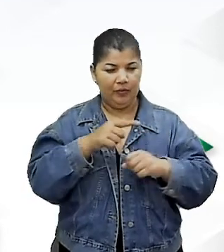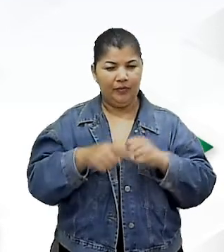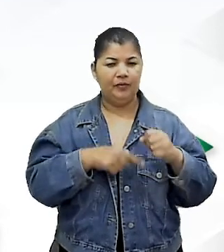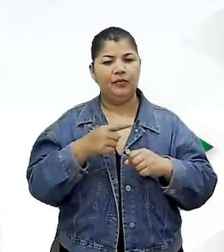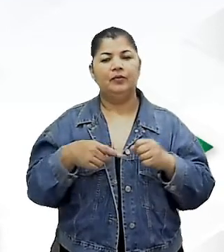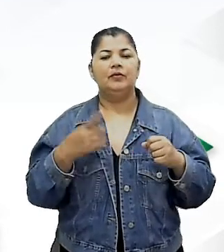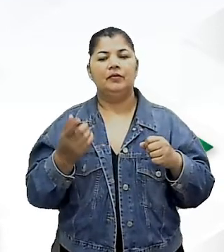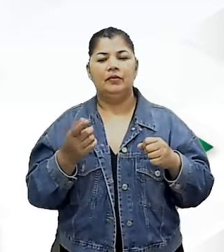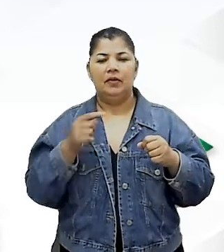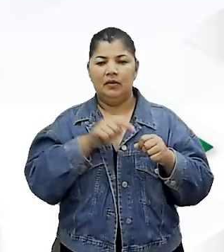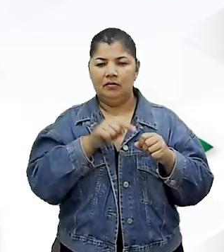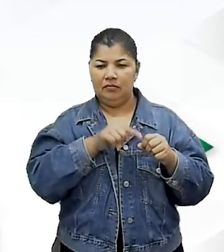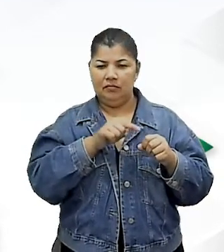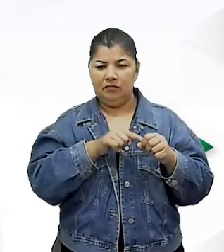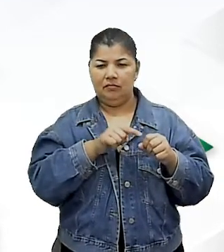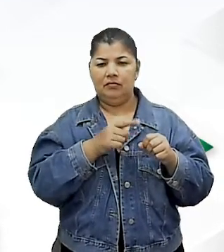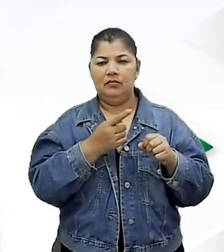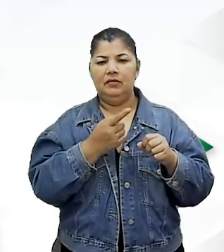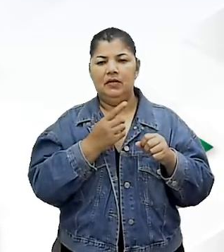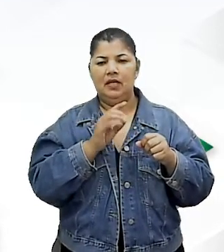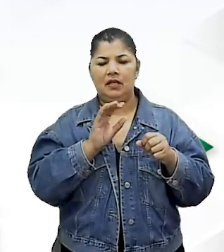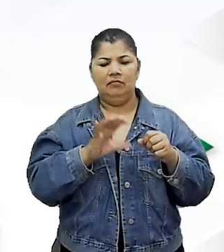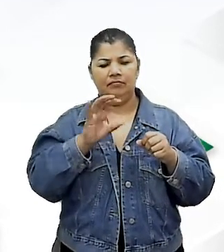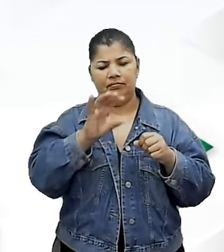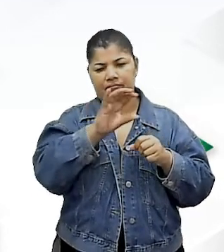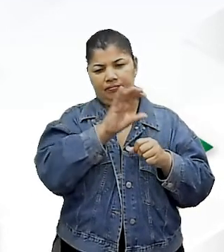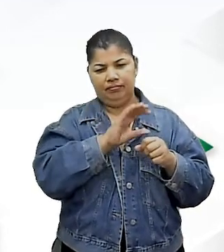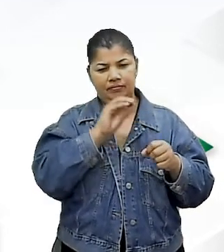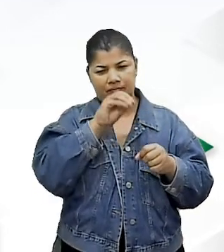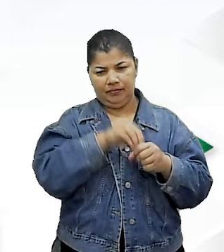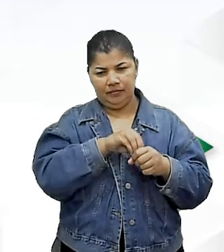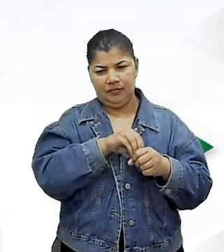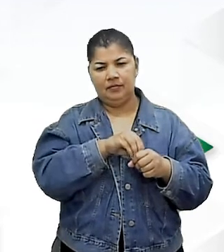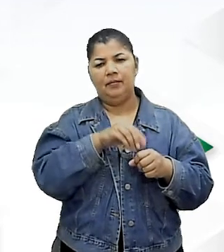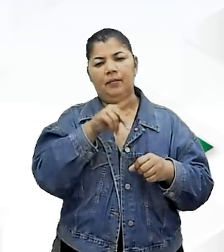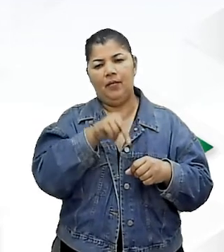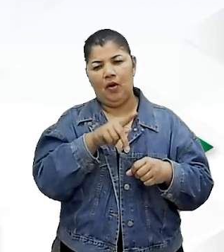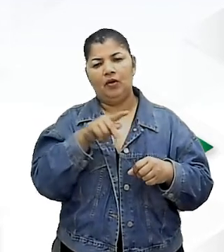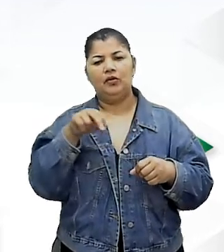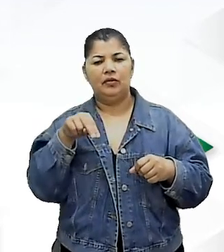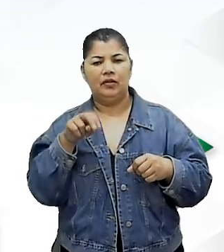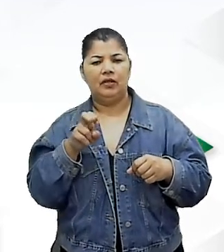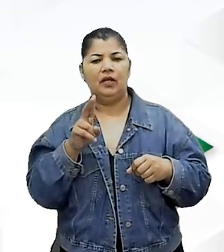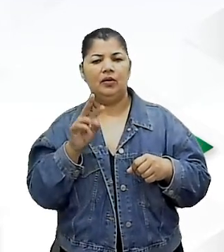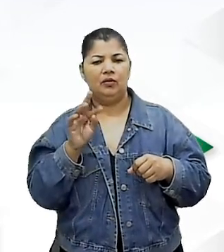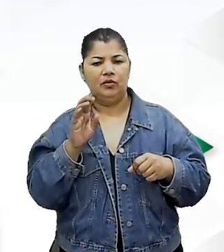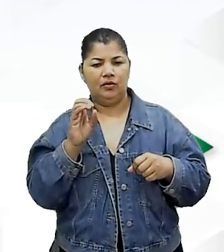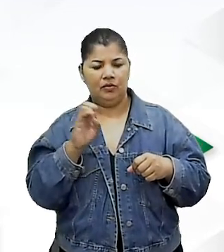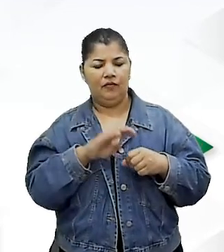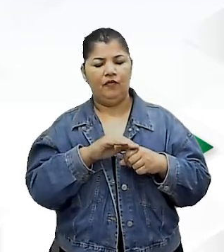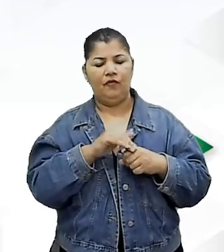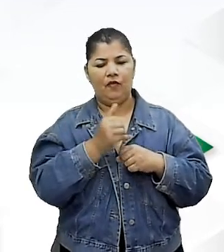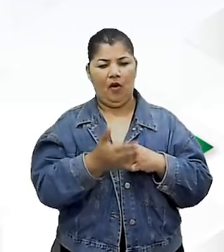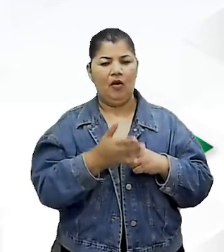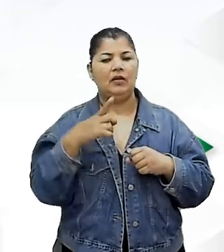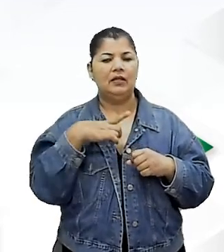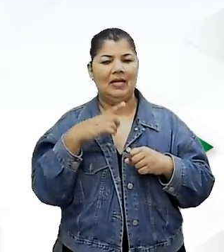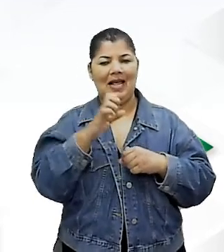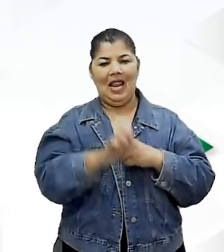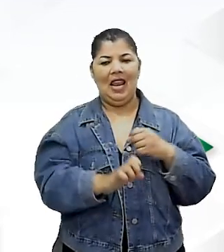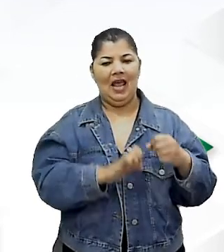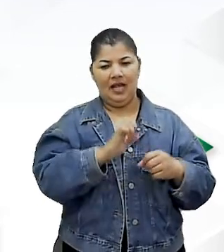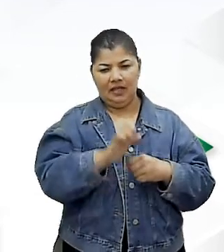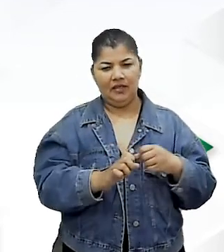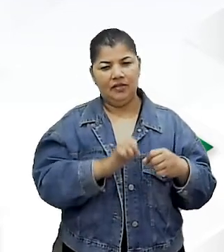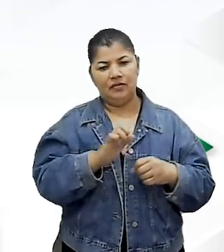no núcleo, dentro do núcleo nós temos prótons e nêutrons, e fora nós temos a eletrosfera, onde